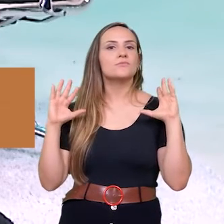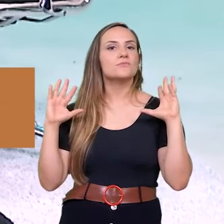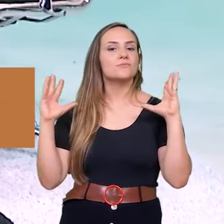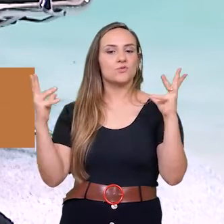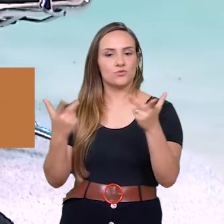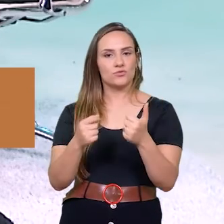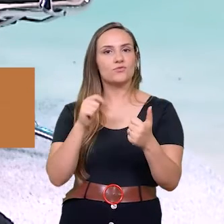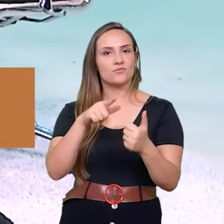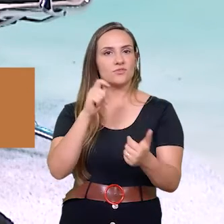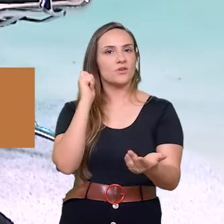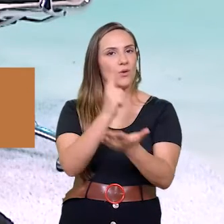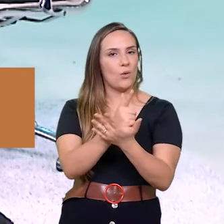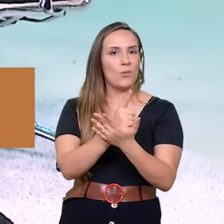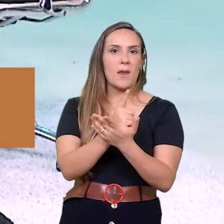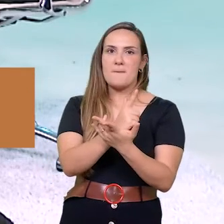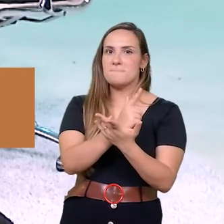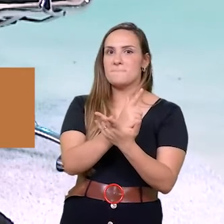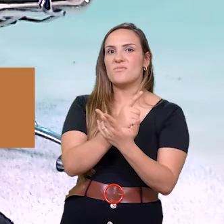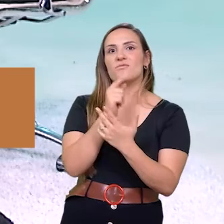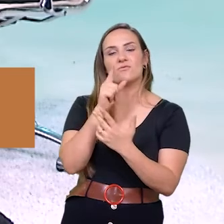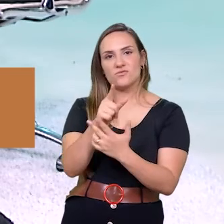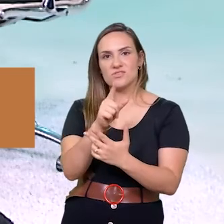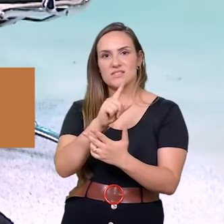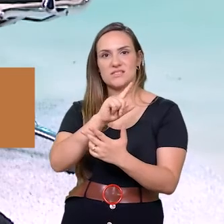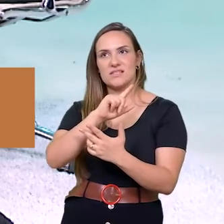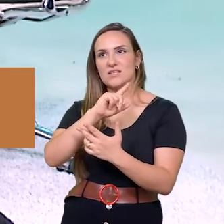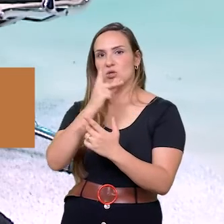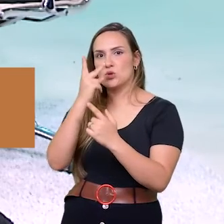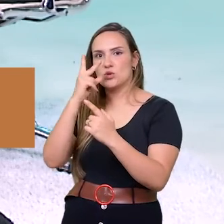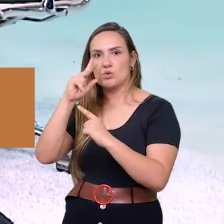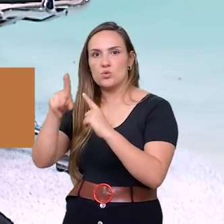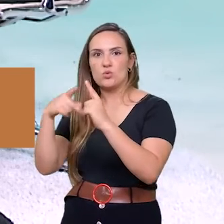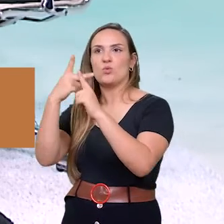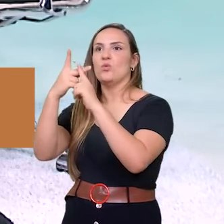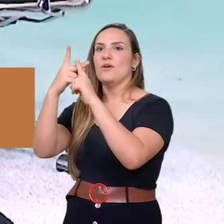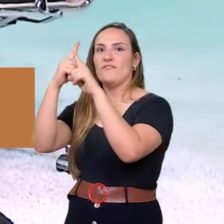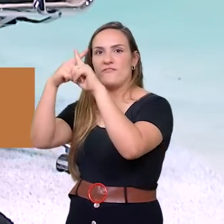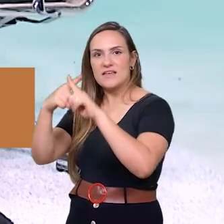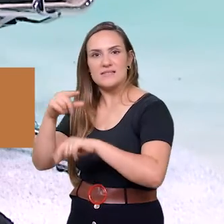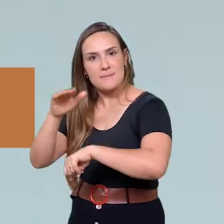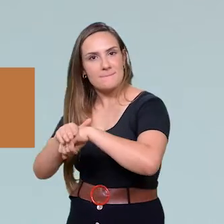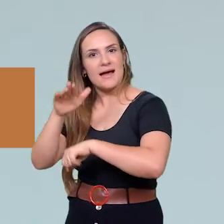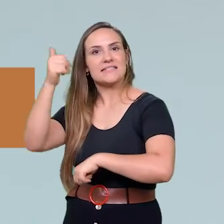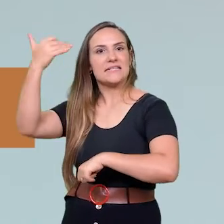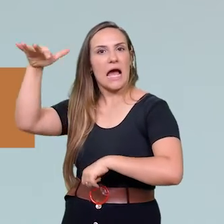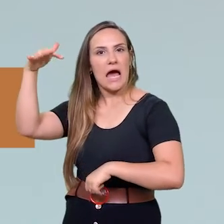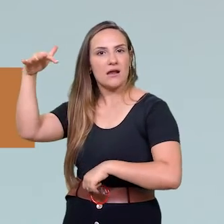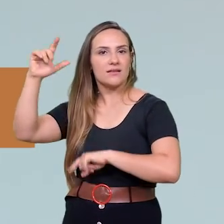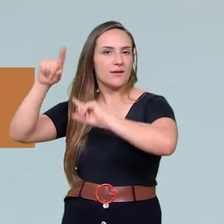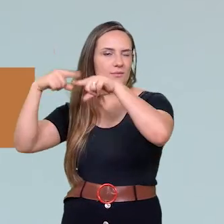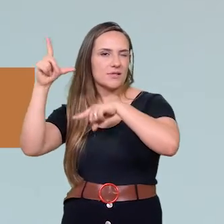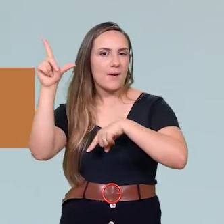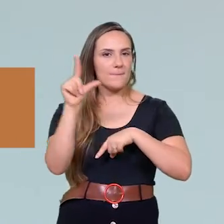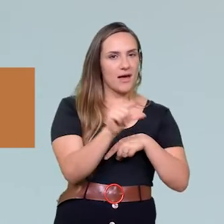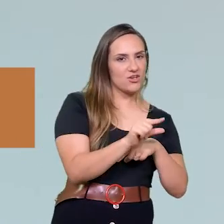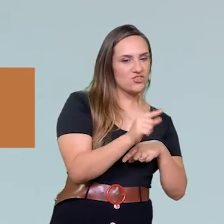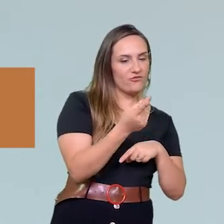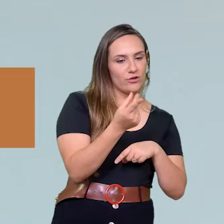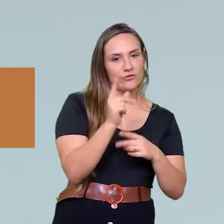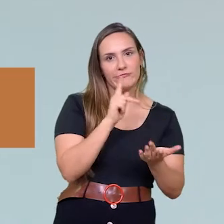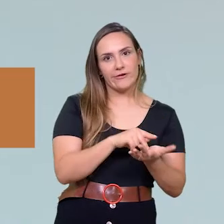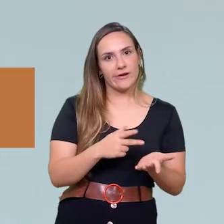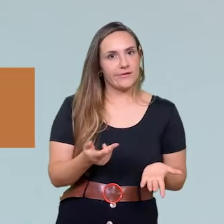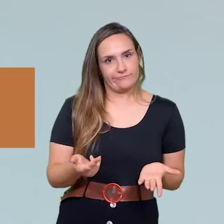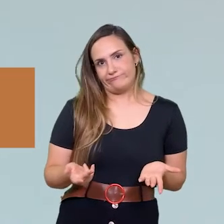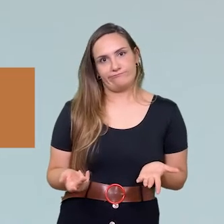dobro. Bonito, né? Então, você aumenta para depois abaixar. Procure comprar só o que você souber